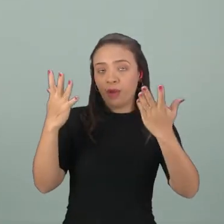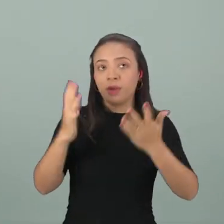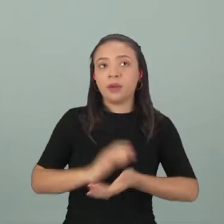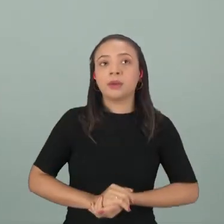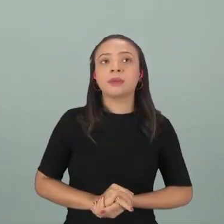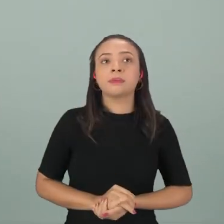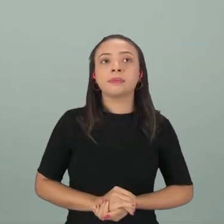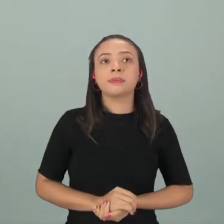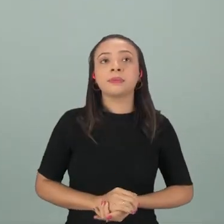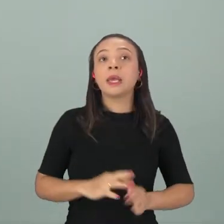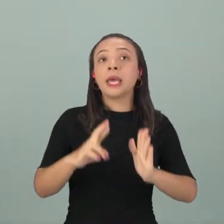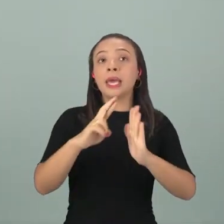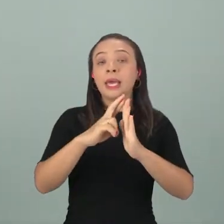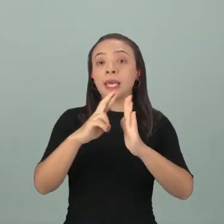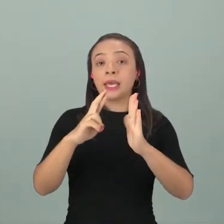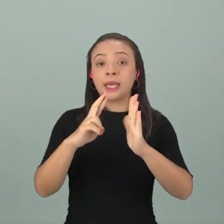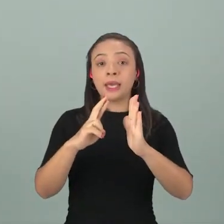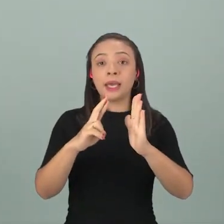canadense.